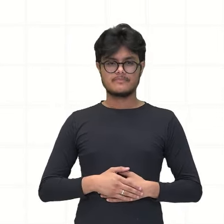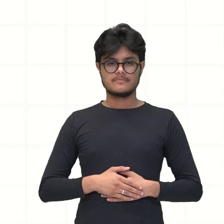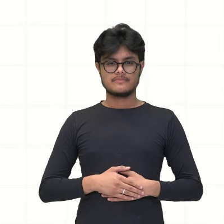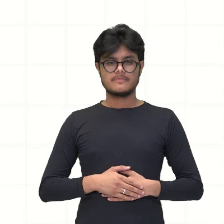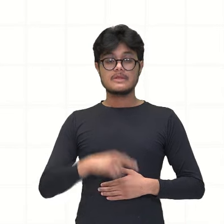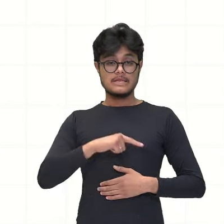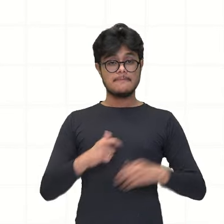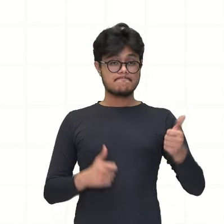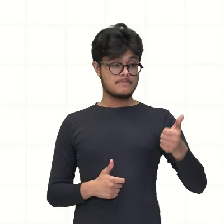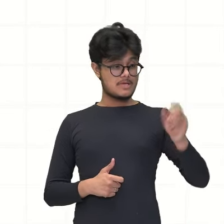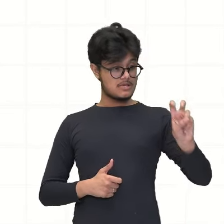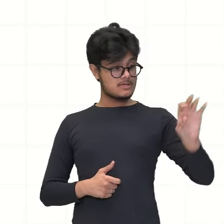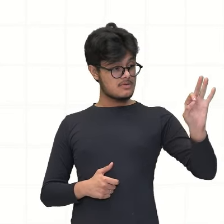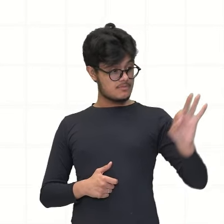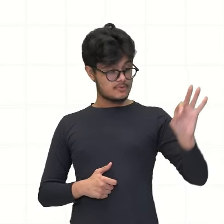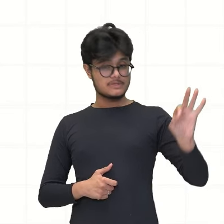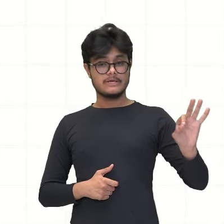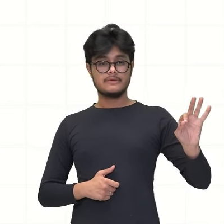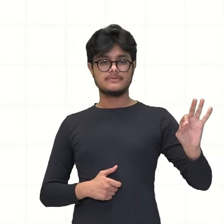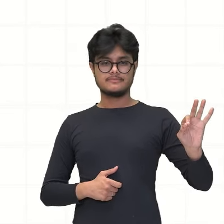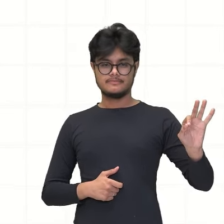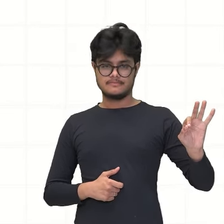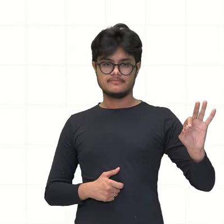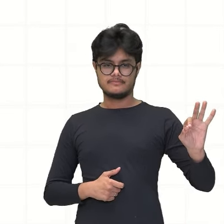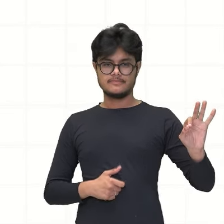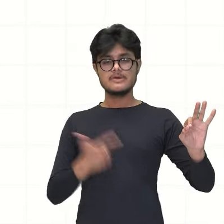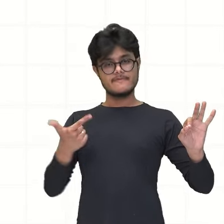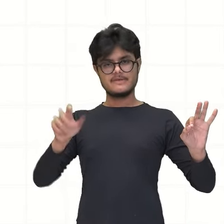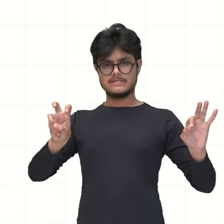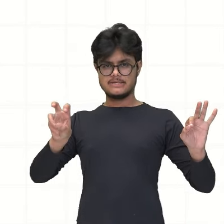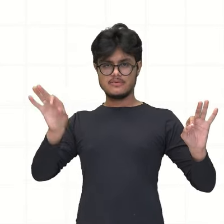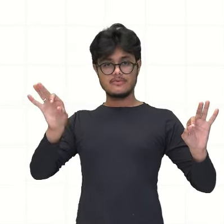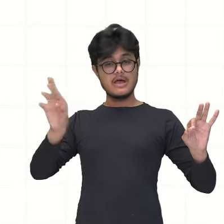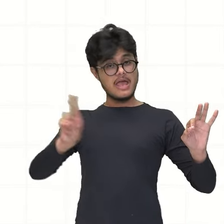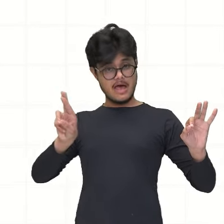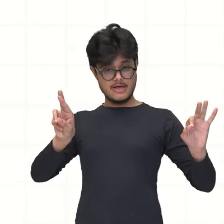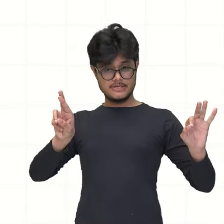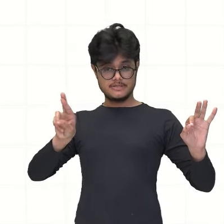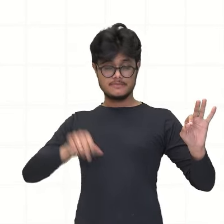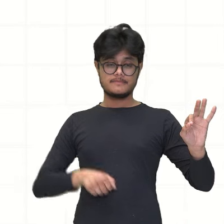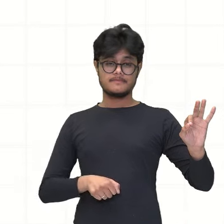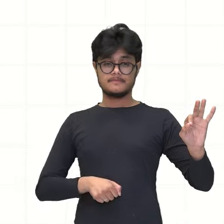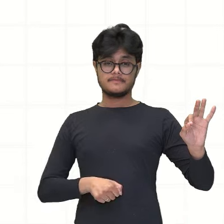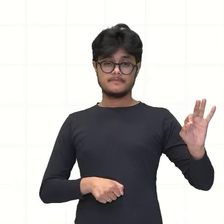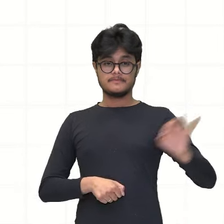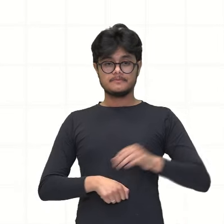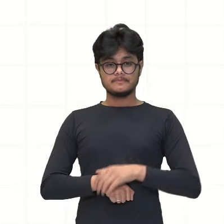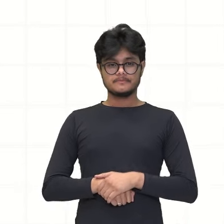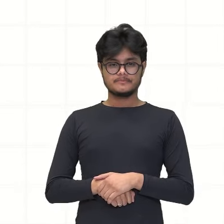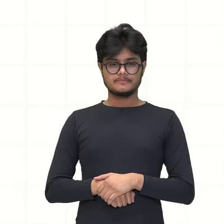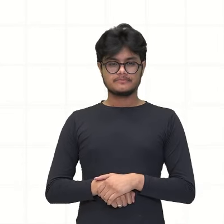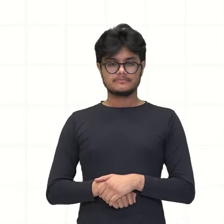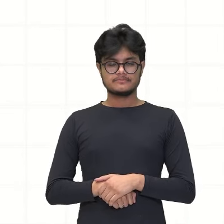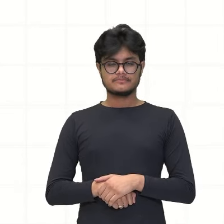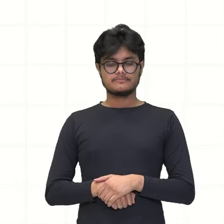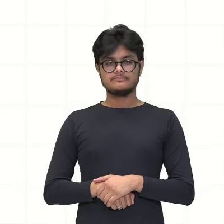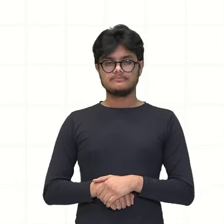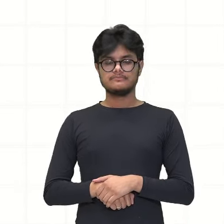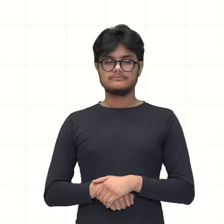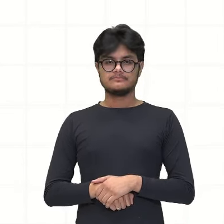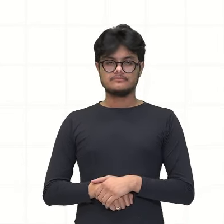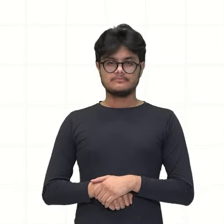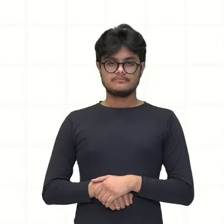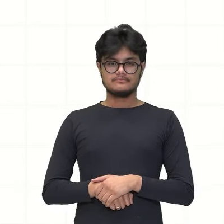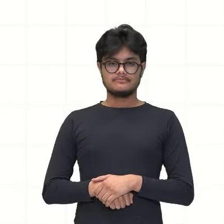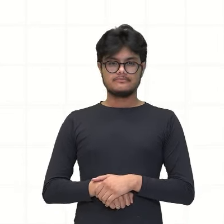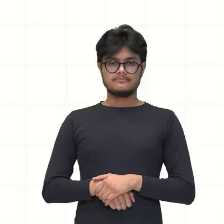calcular 15% de R$ 25, né? Então, toda vez que eu quero calcular